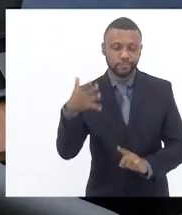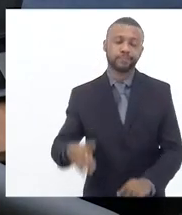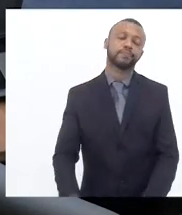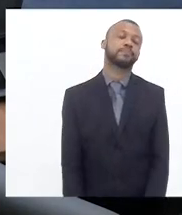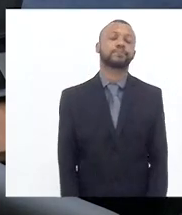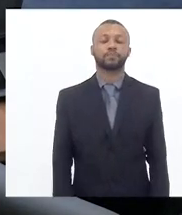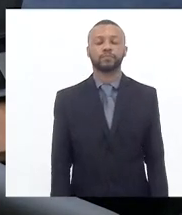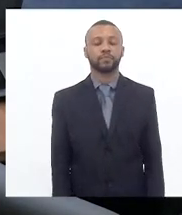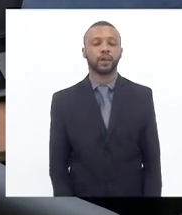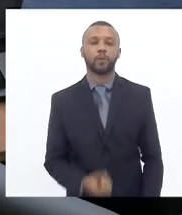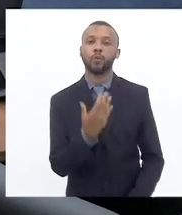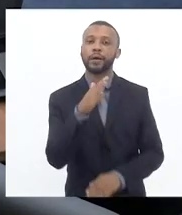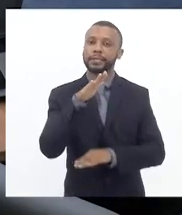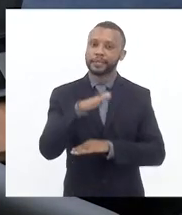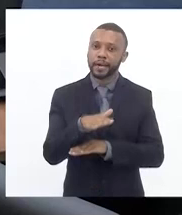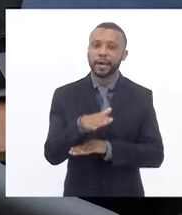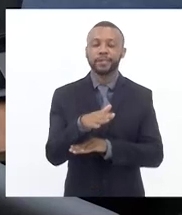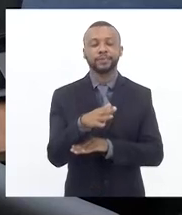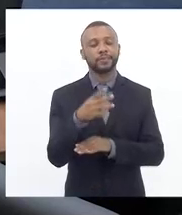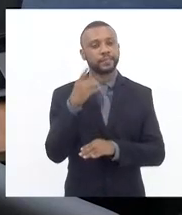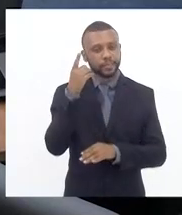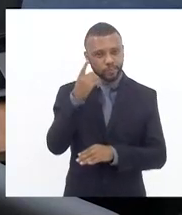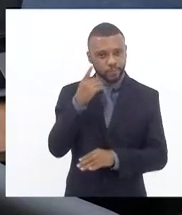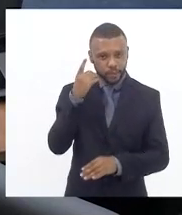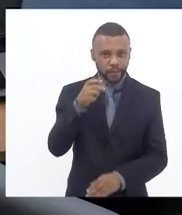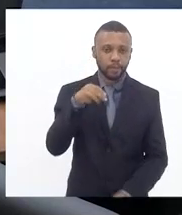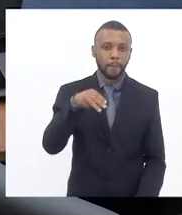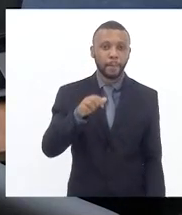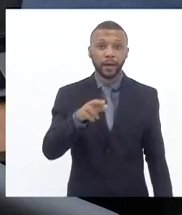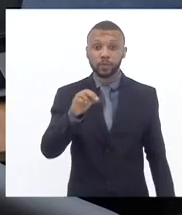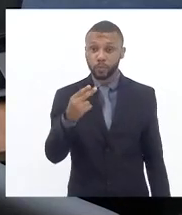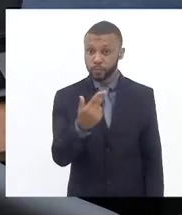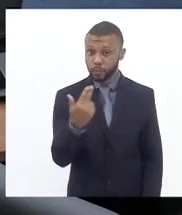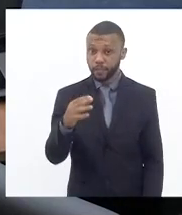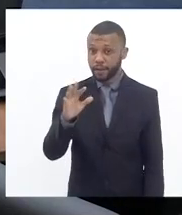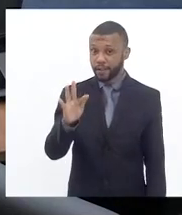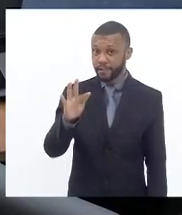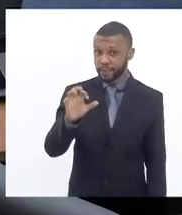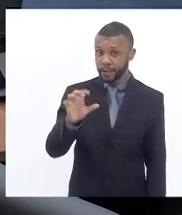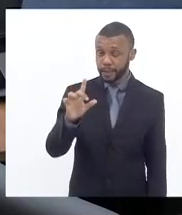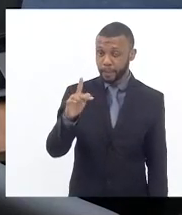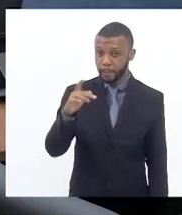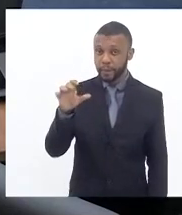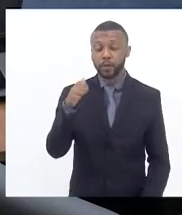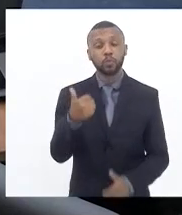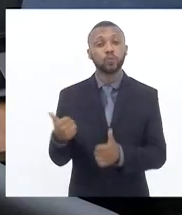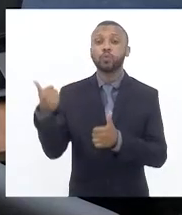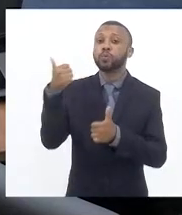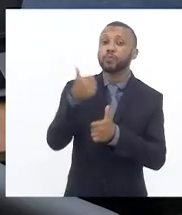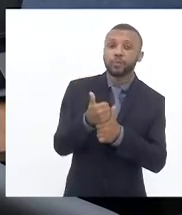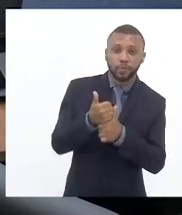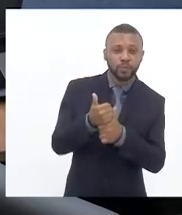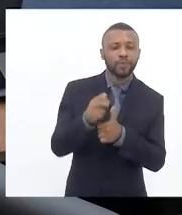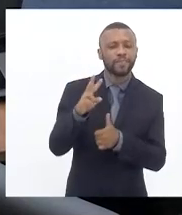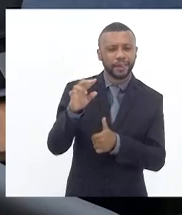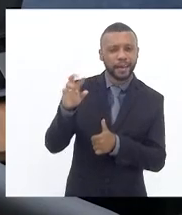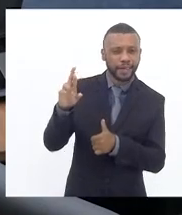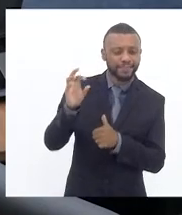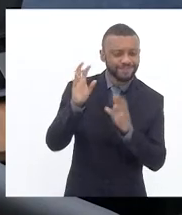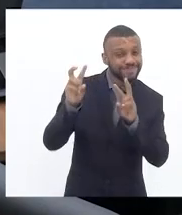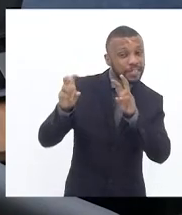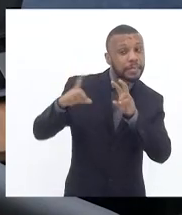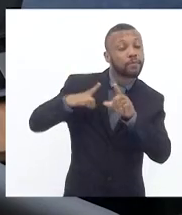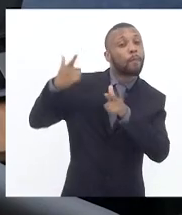Só corrigindo mas Pacheco o deputado eu sou o Felipe Duque estou substituindo a Ok o dinheiro do Frango